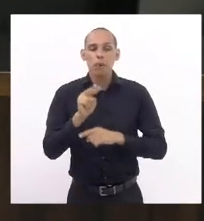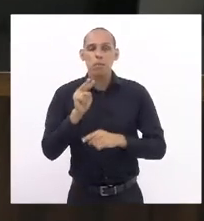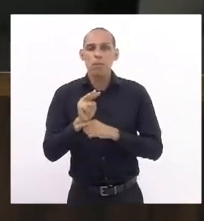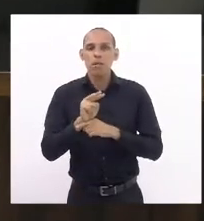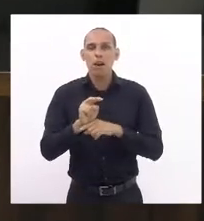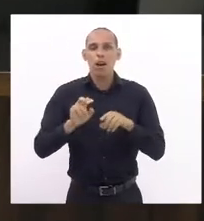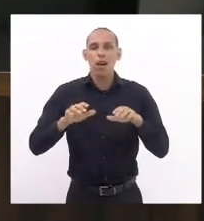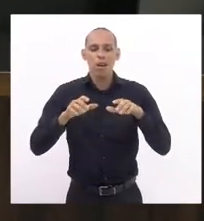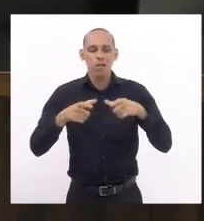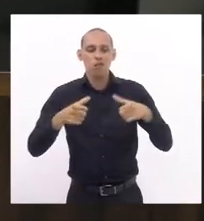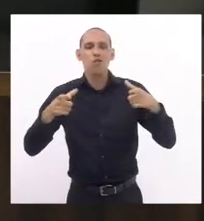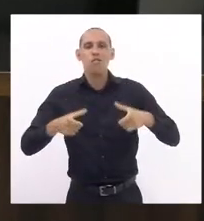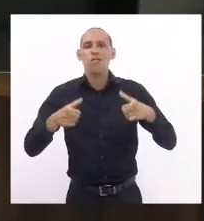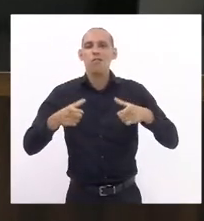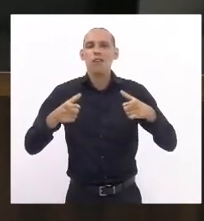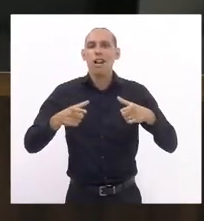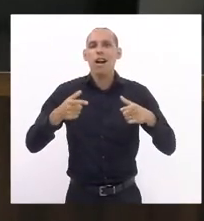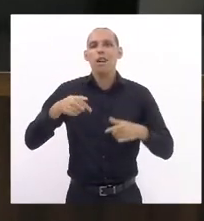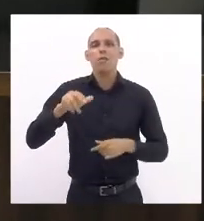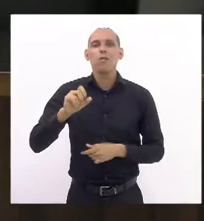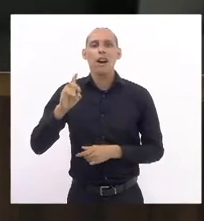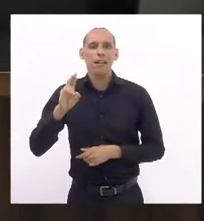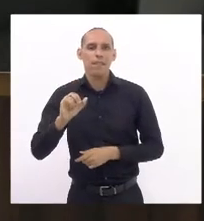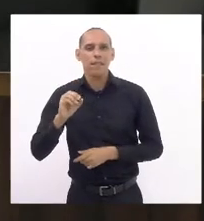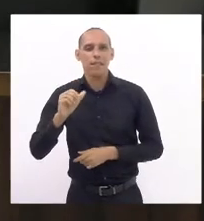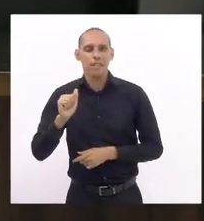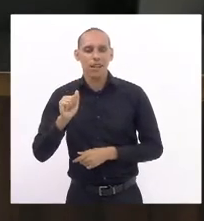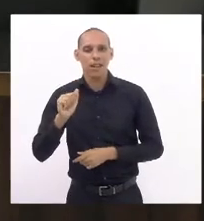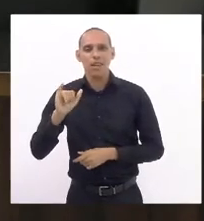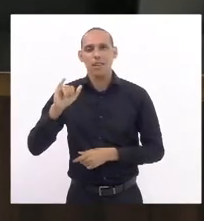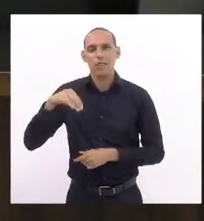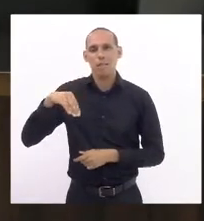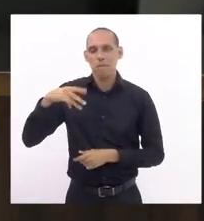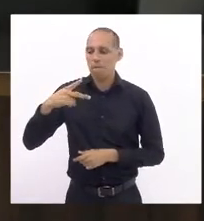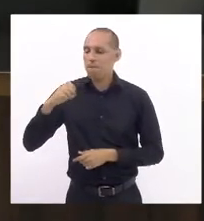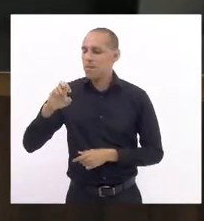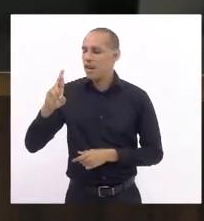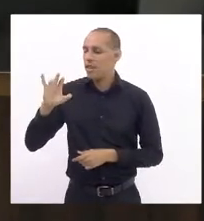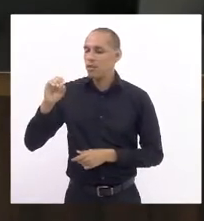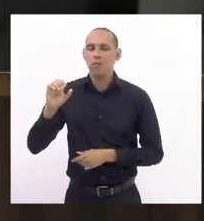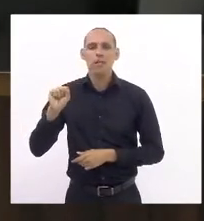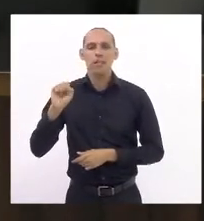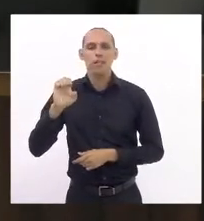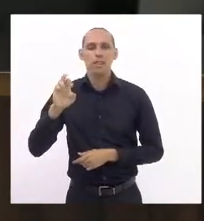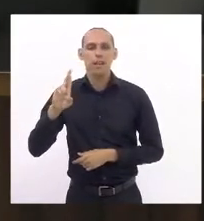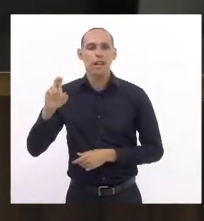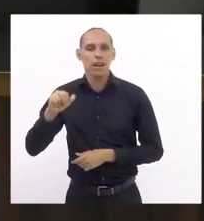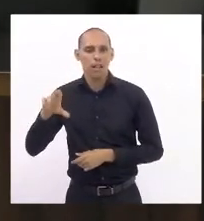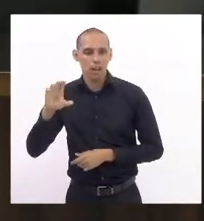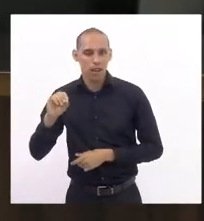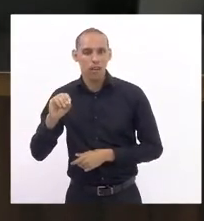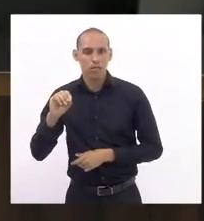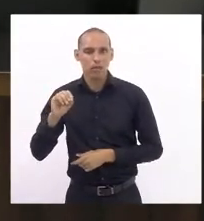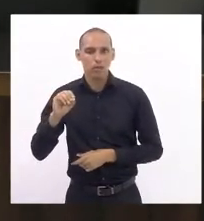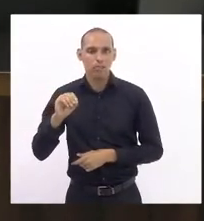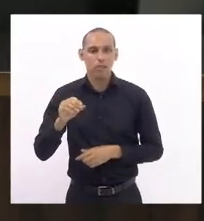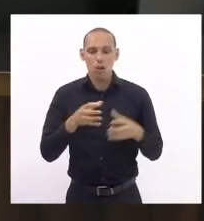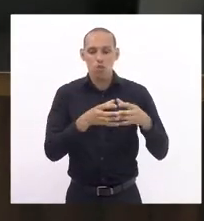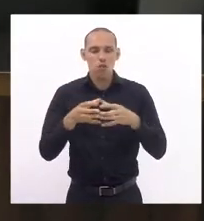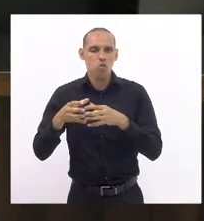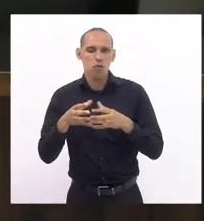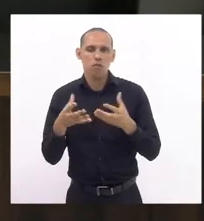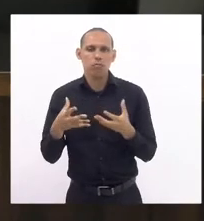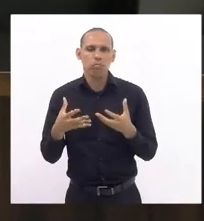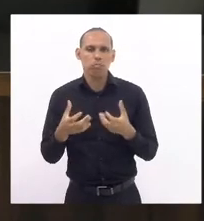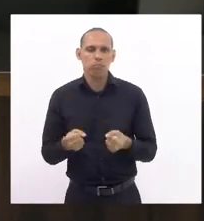Grêmio Recreativo Escola de Samba Império Serrano. Pareceres da Comissão de Constituição e Justiça pela constitucionalidade. Cultura favorável. De assuntos municipais e